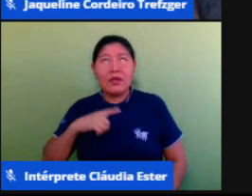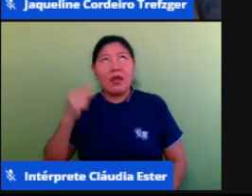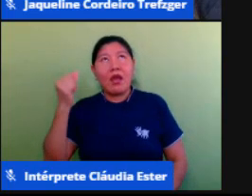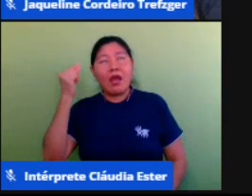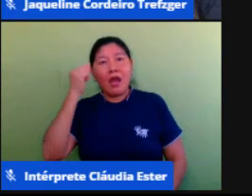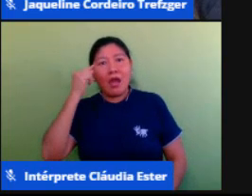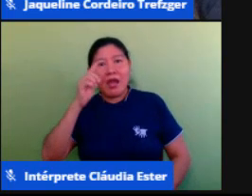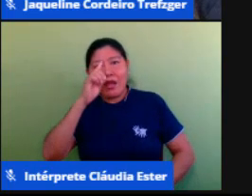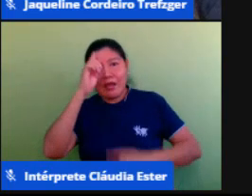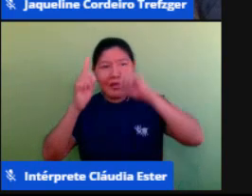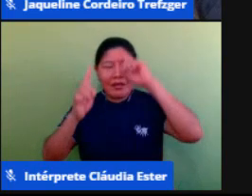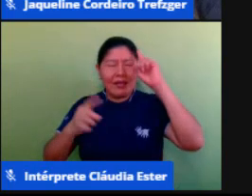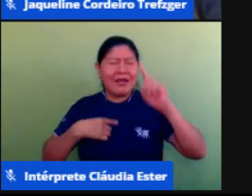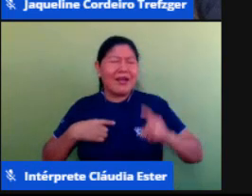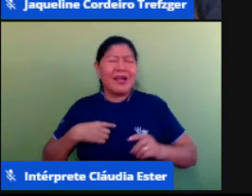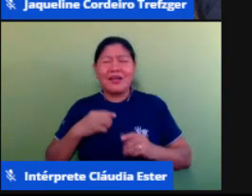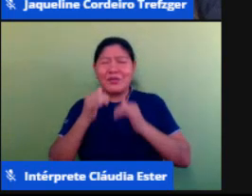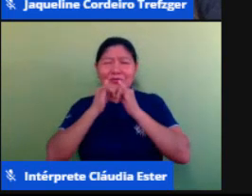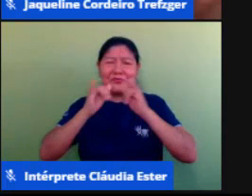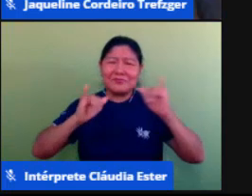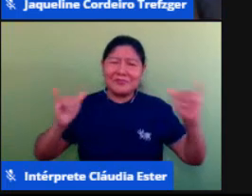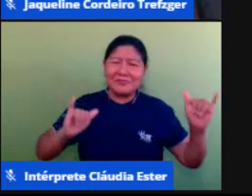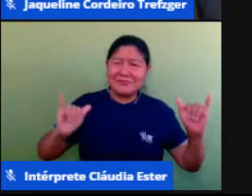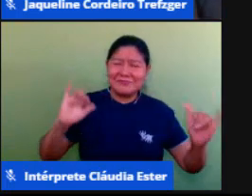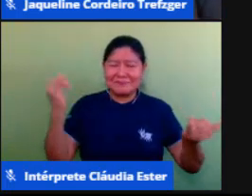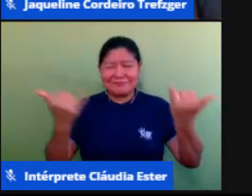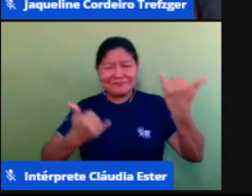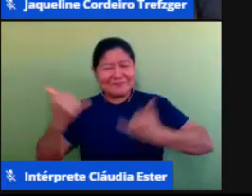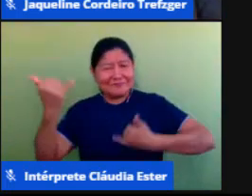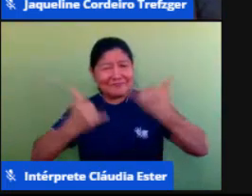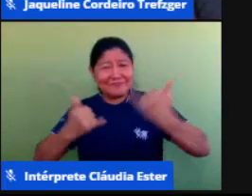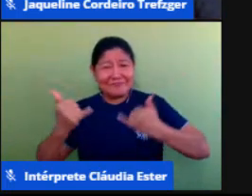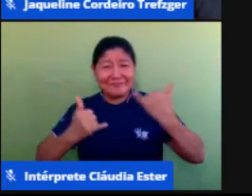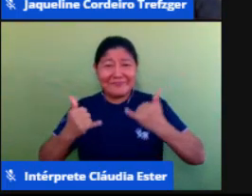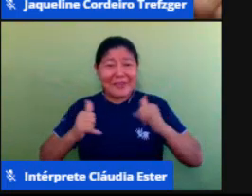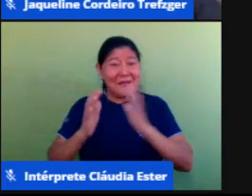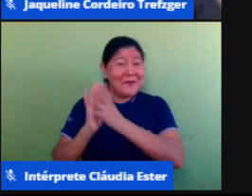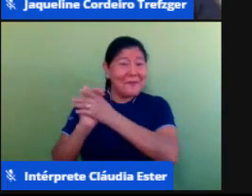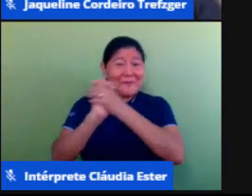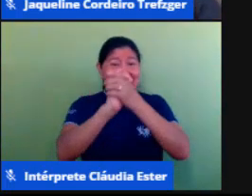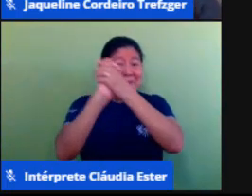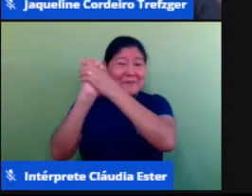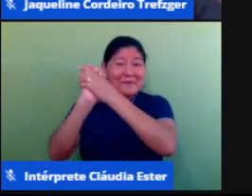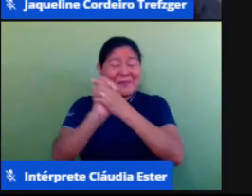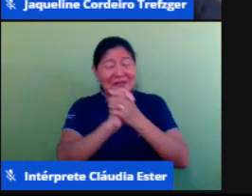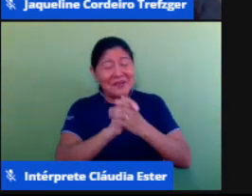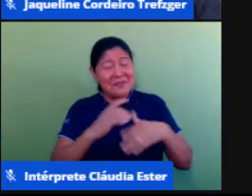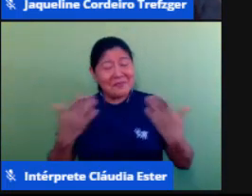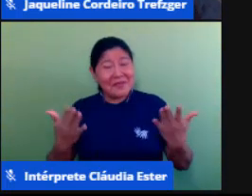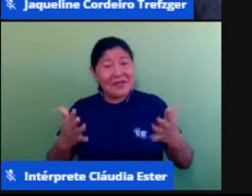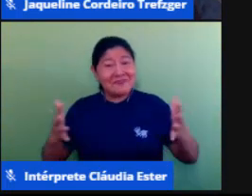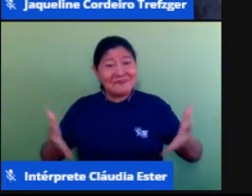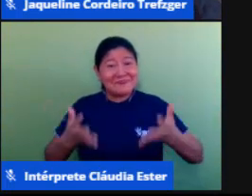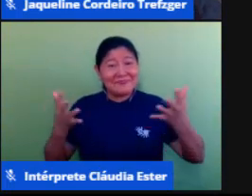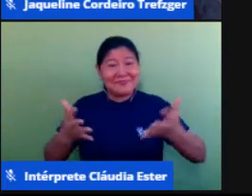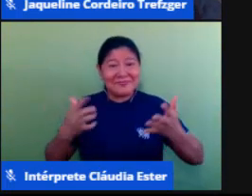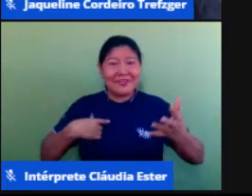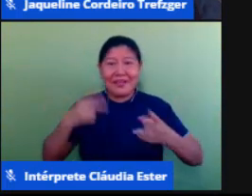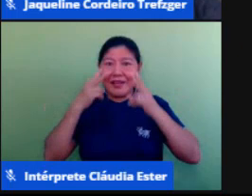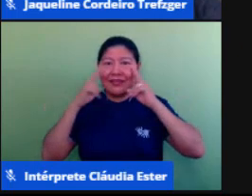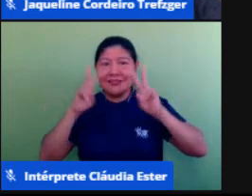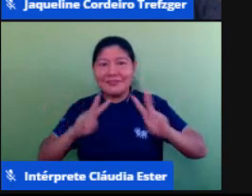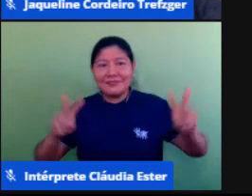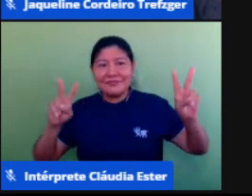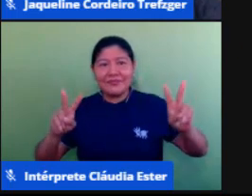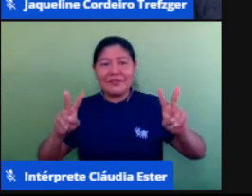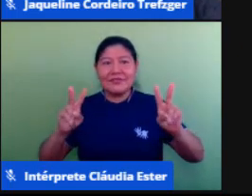Meet, choveu de elogios no grupo do WhatsApp. As mães elogiando, porque elas assistiam juntos, as